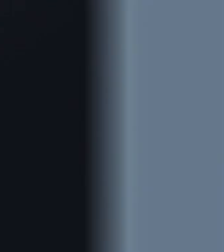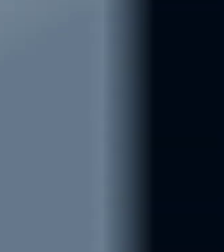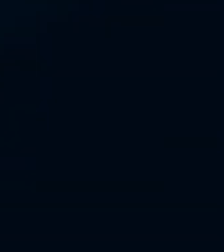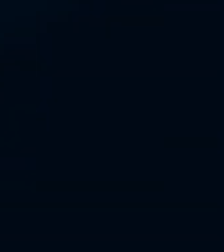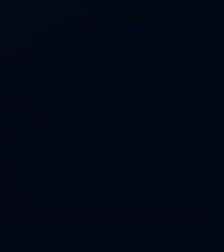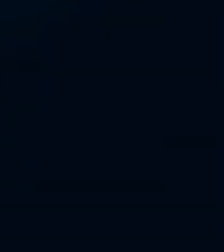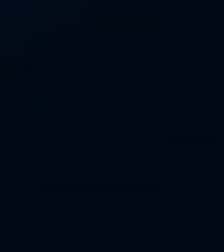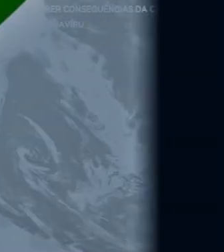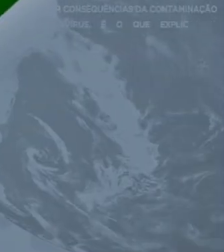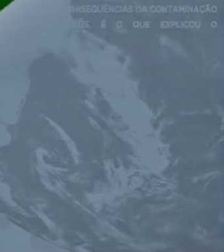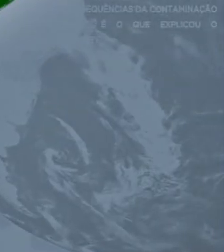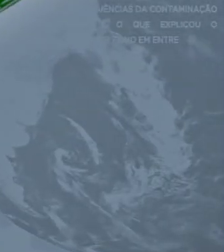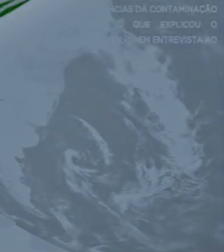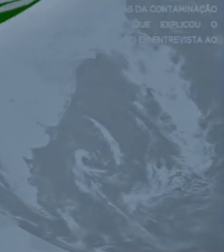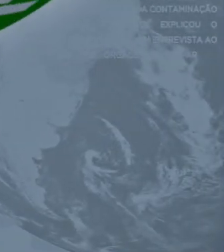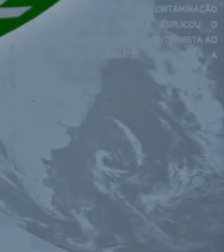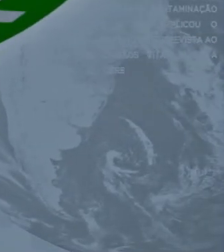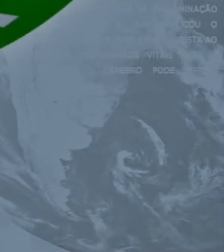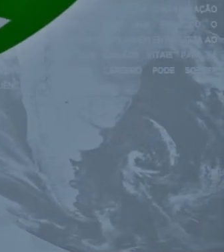e